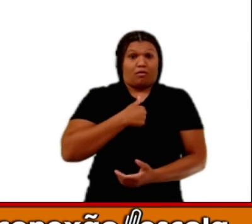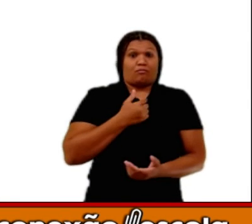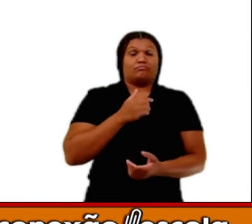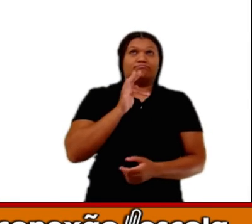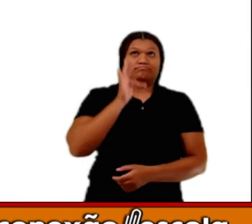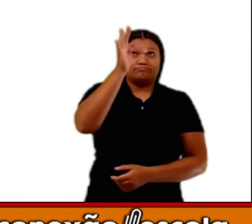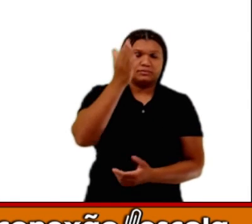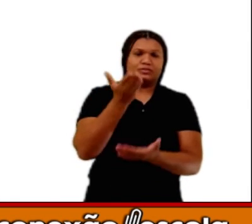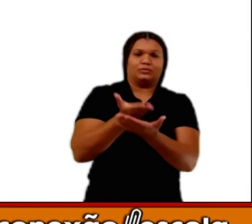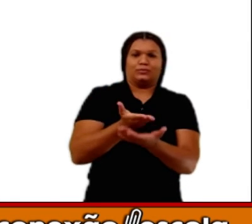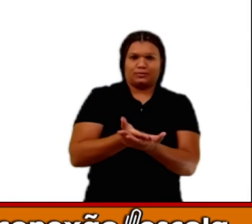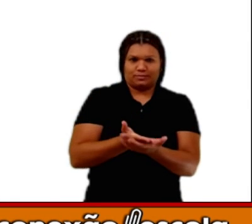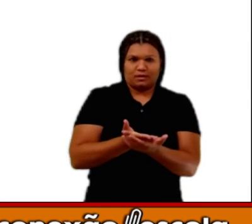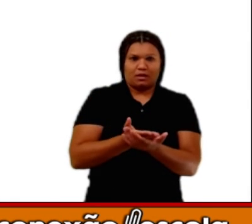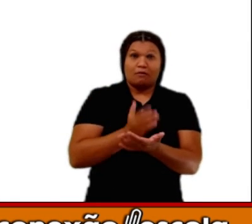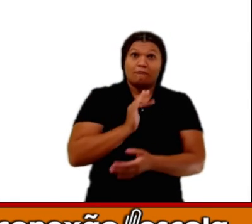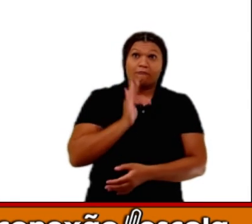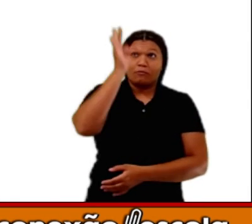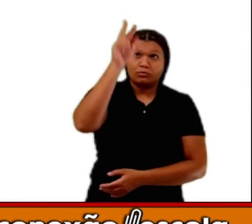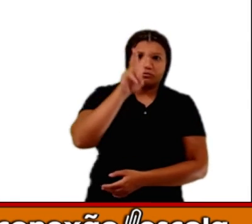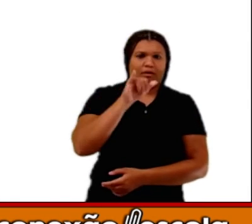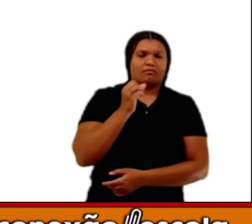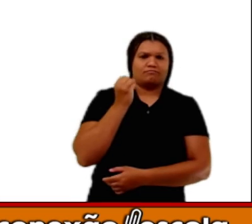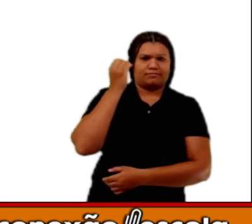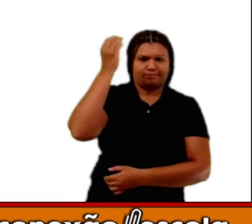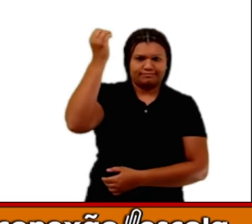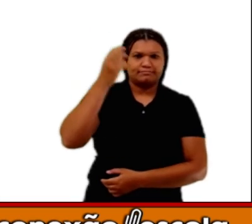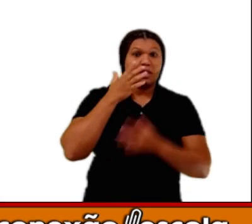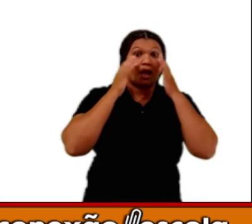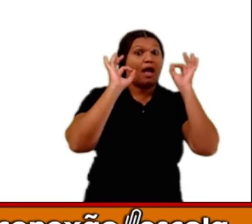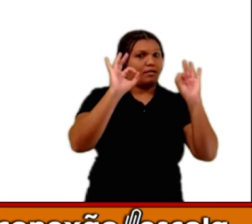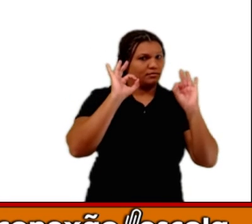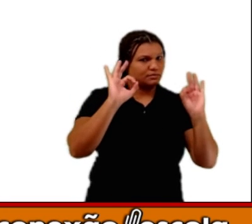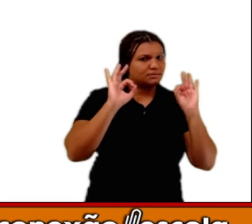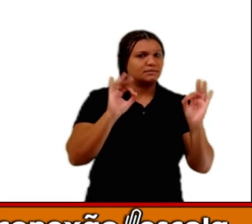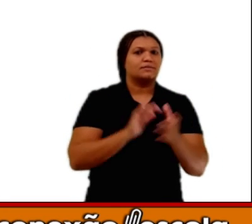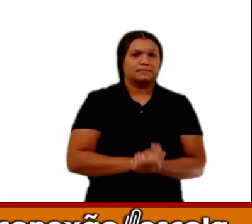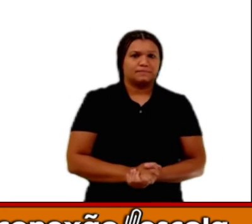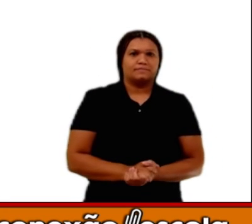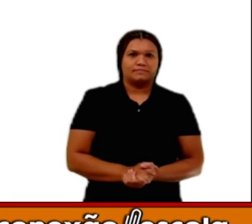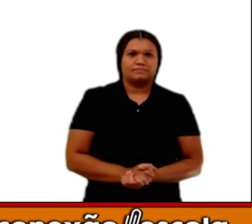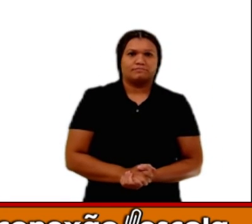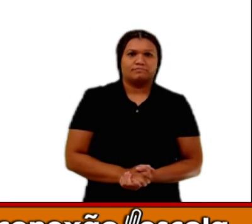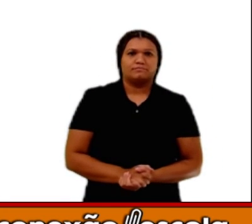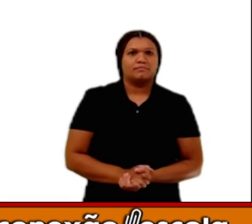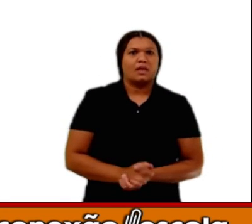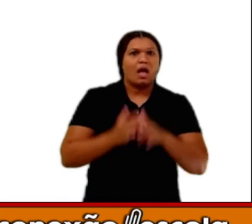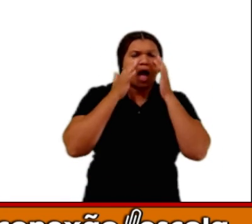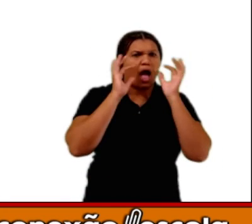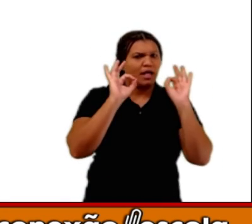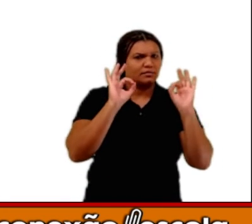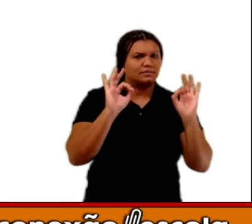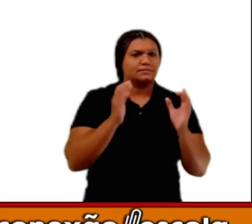estudo aí aí will travel eu viajarei tudo bem prestem atenção aqui que ó vamos vamos nos